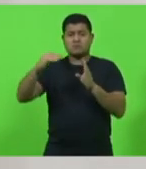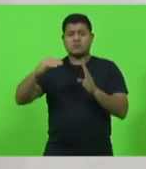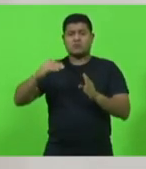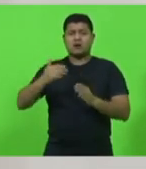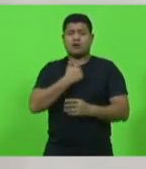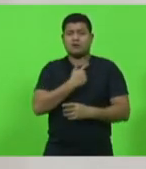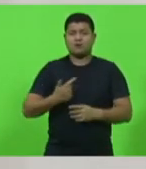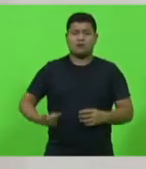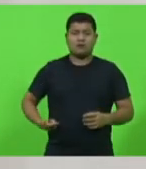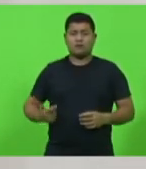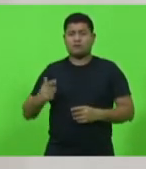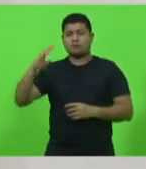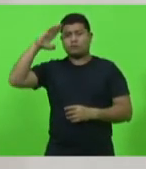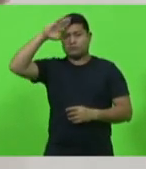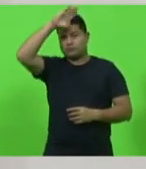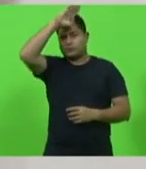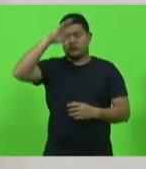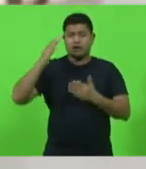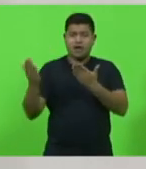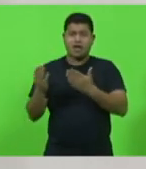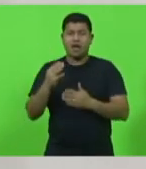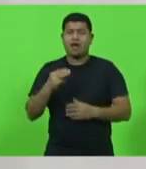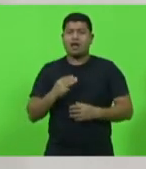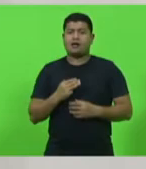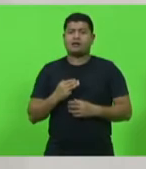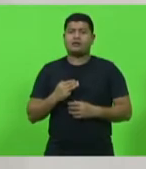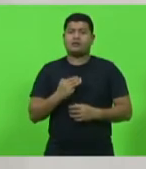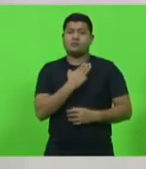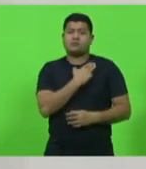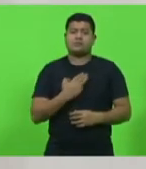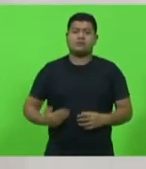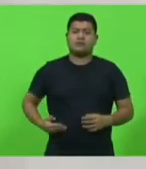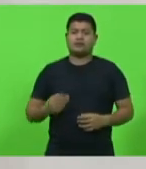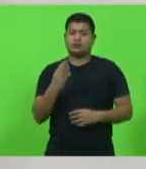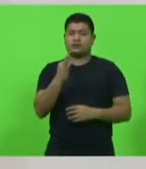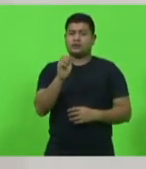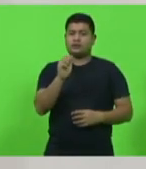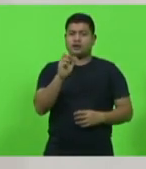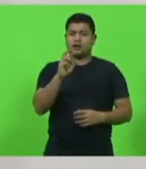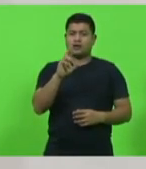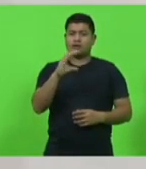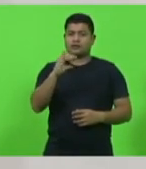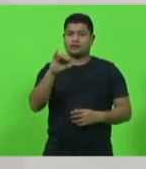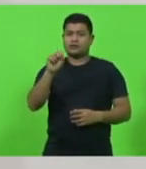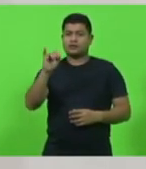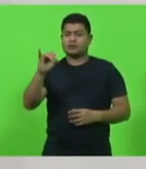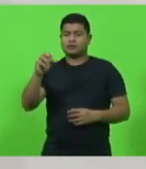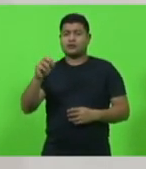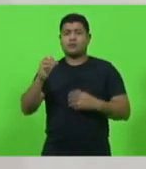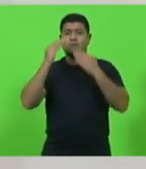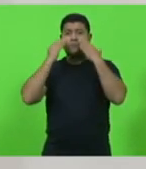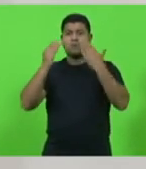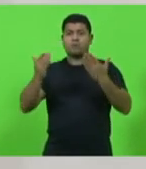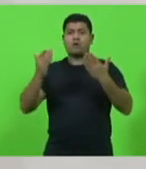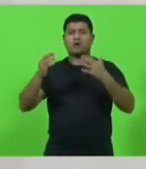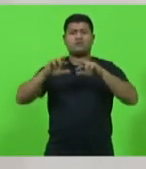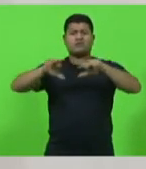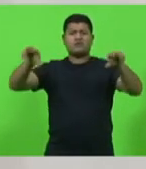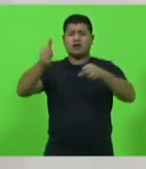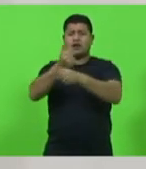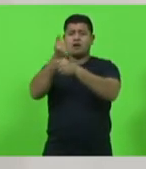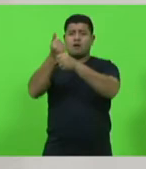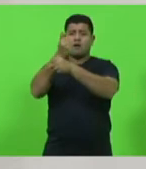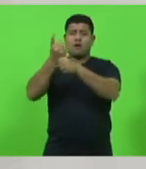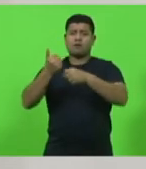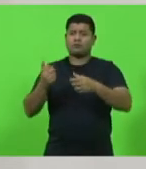ministro Tarcísio todo dia mostra obras a nível desse Brasil que são importantes,